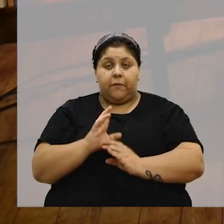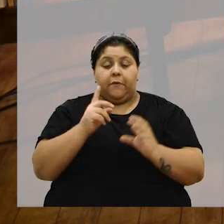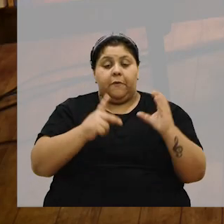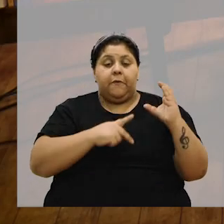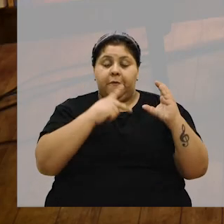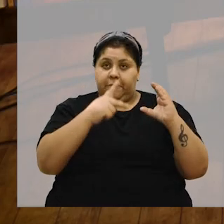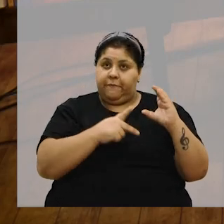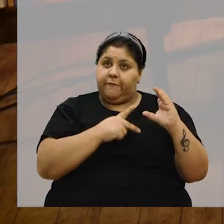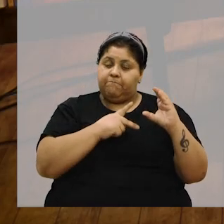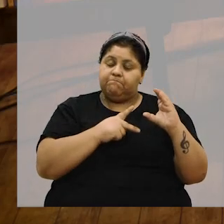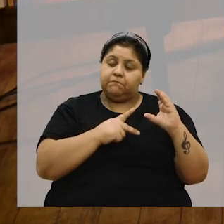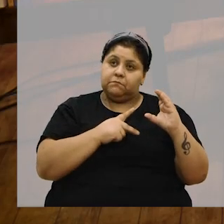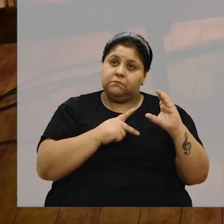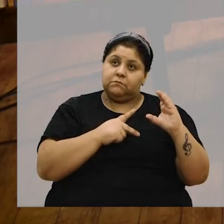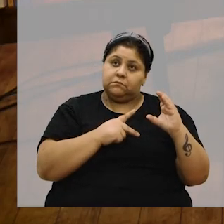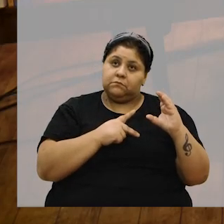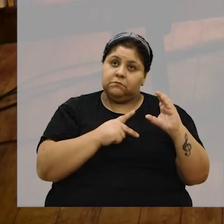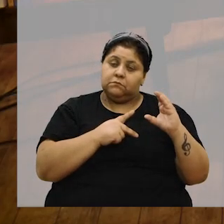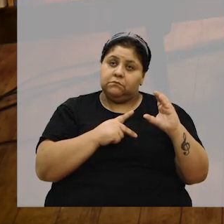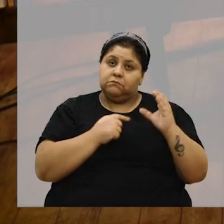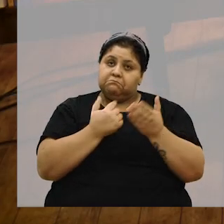Olha, a TV Câmara